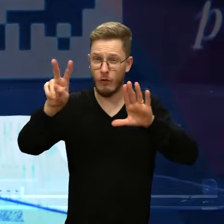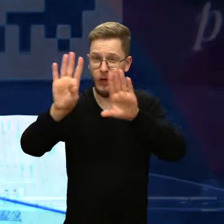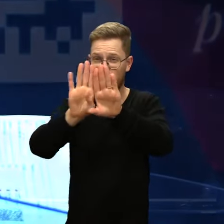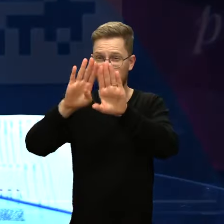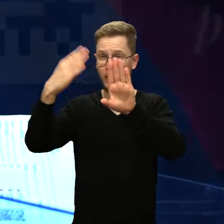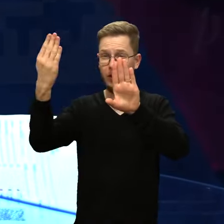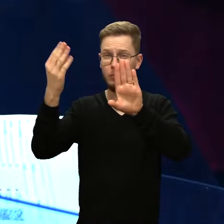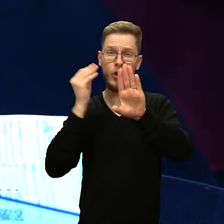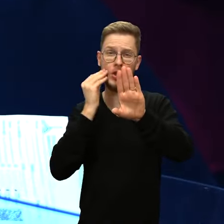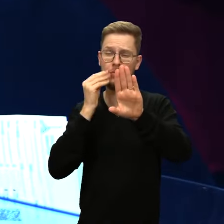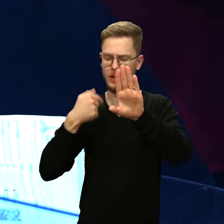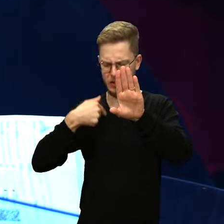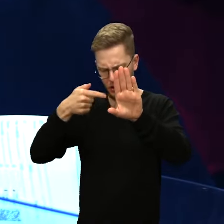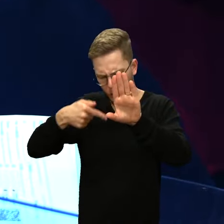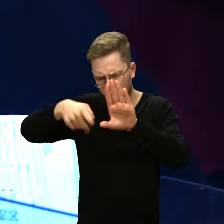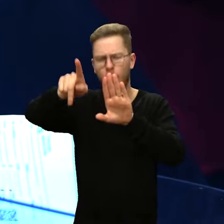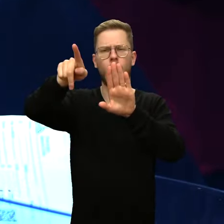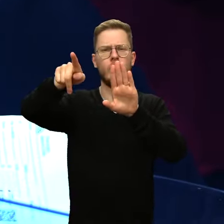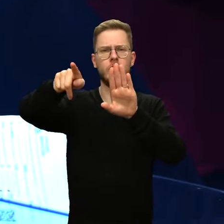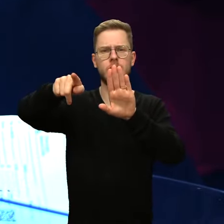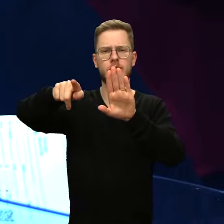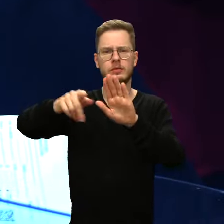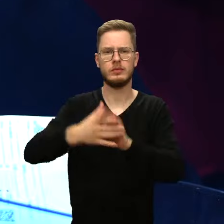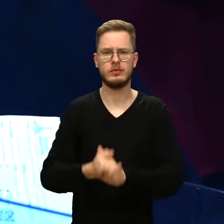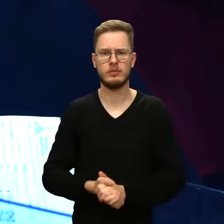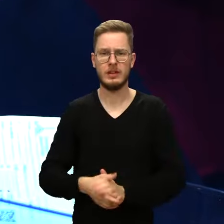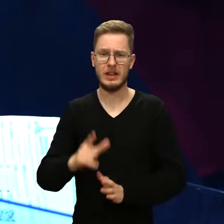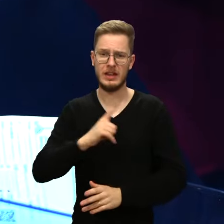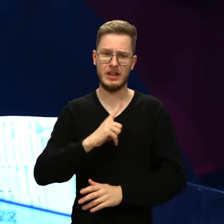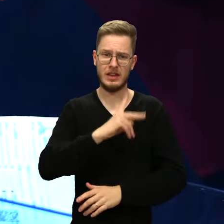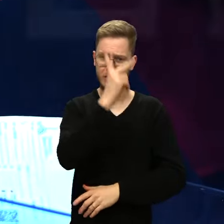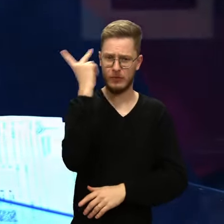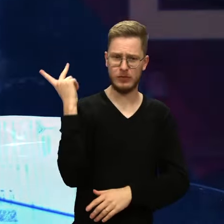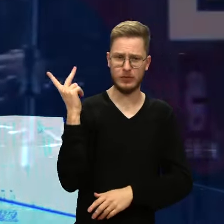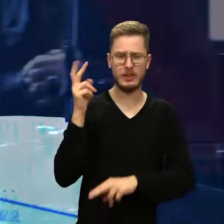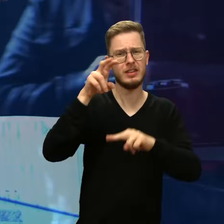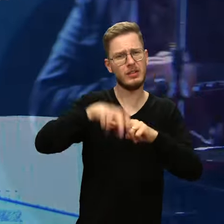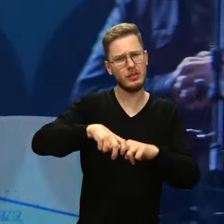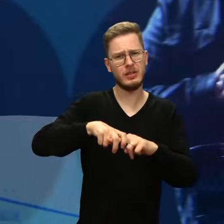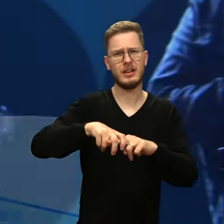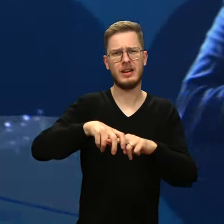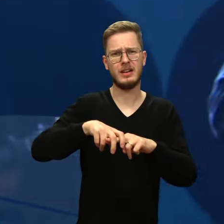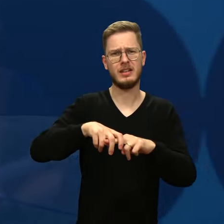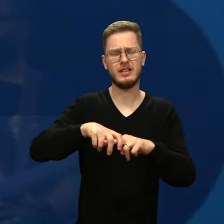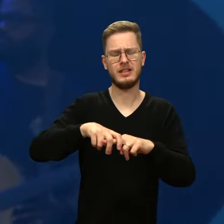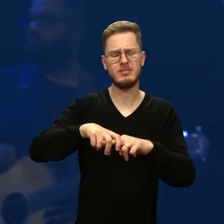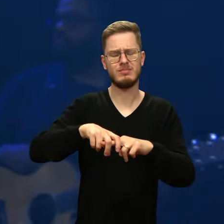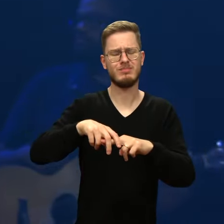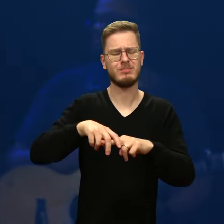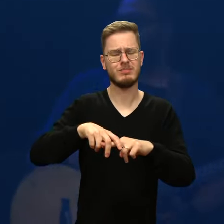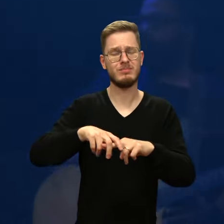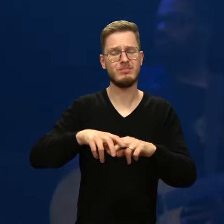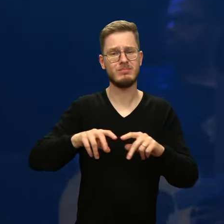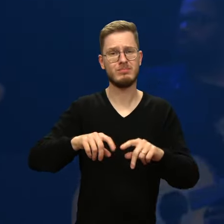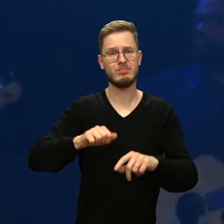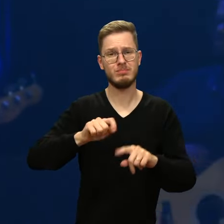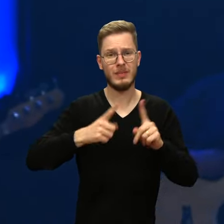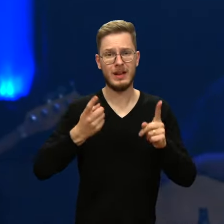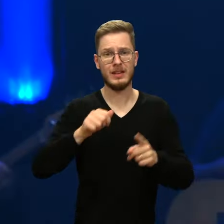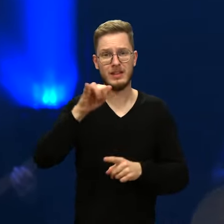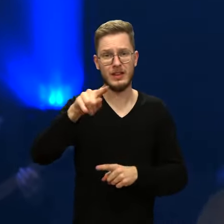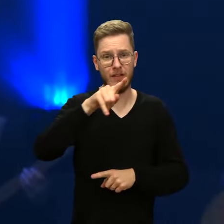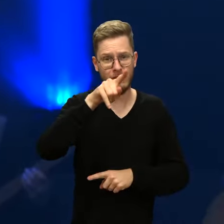tem algumas pessoas que ainda estão no lugar, mesmo sabendo disso. Se esse é você, sai do teu lugar e vem aqui para frente, porque eu lembro o dia que